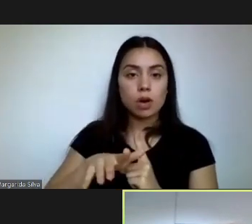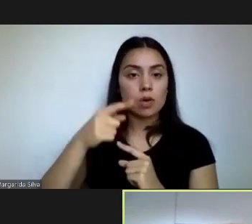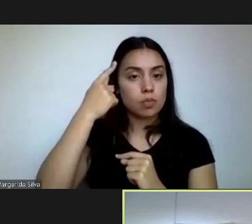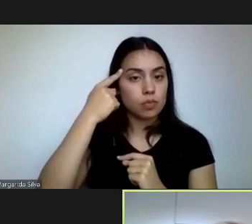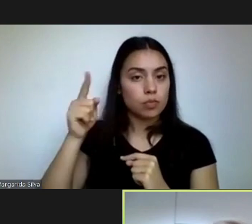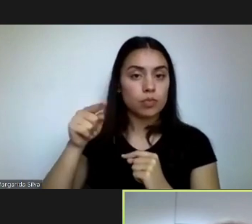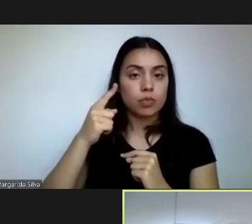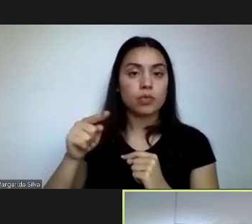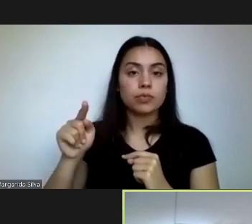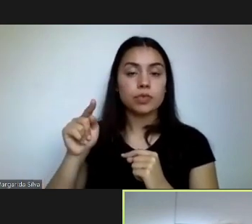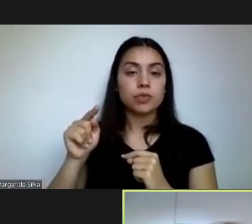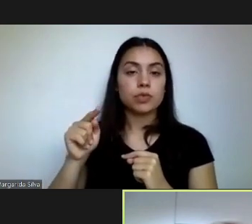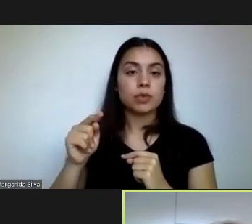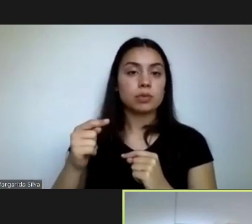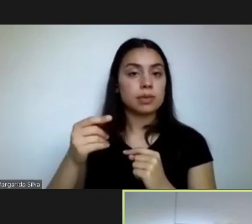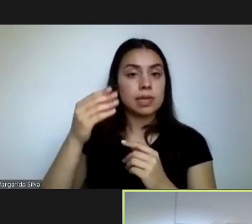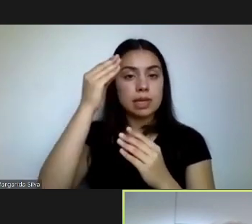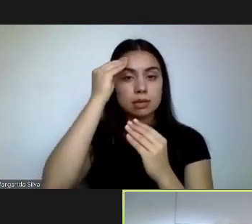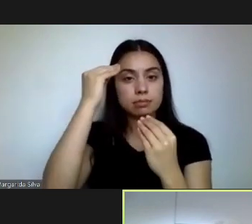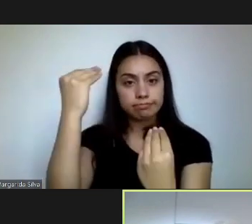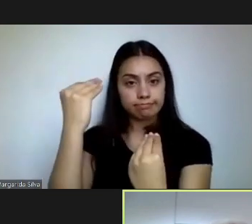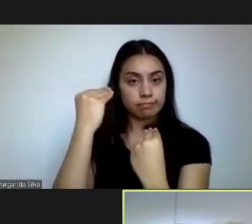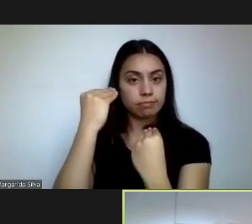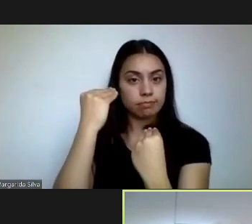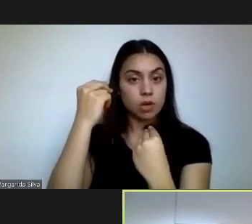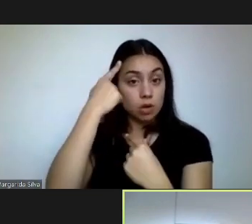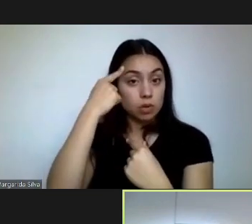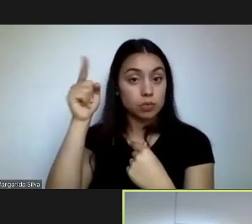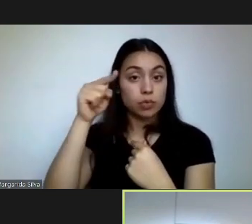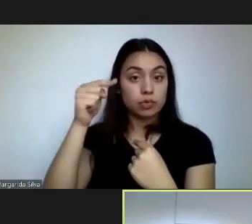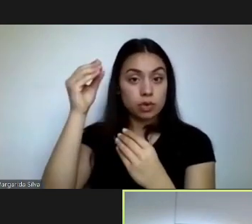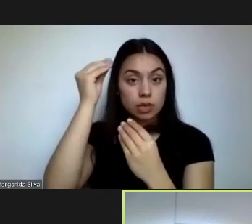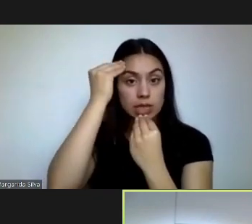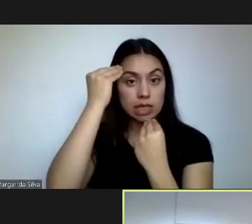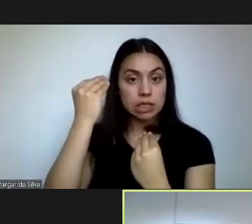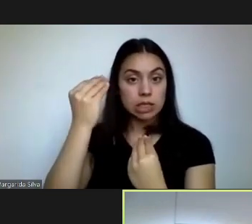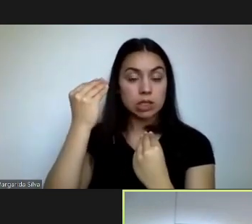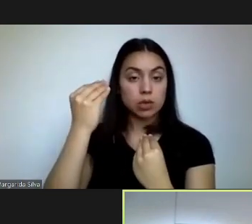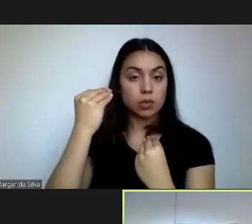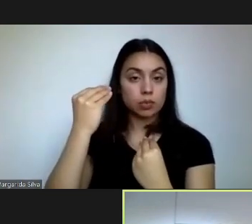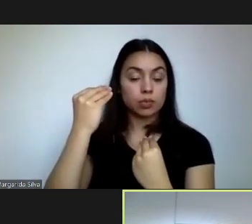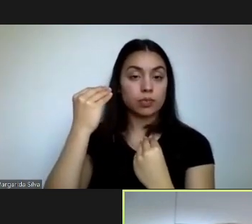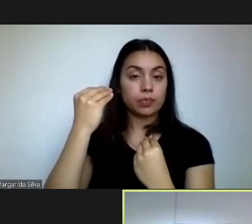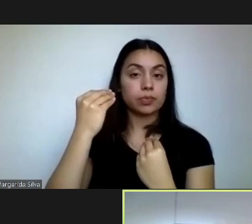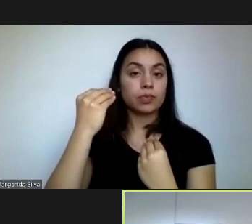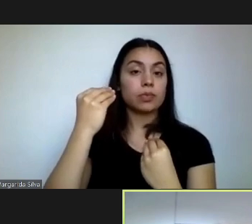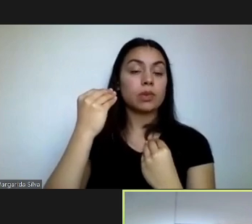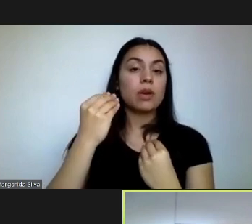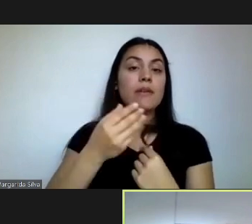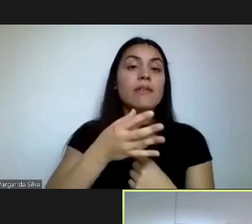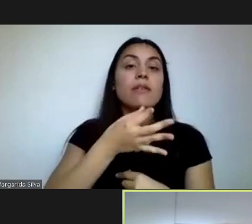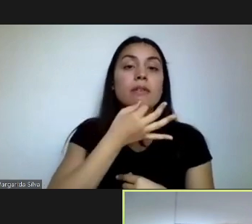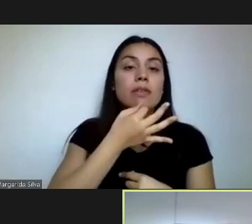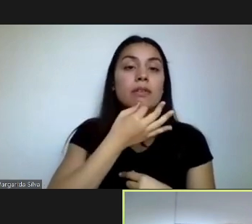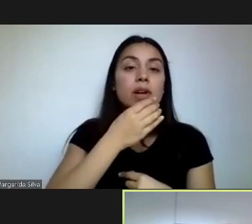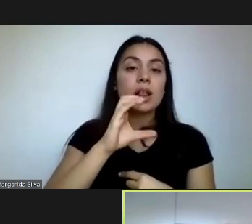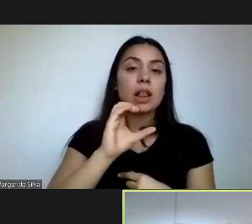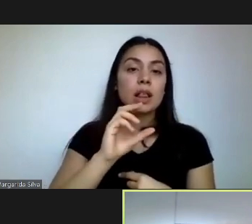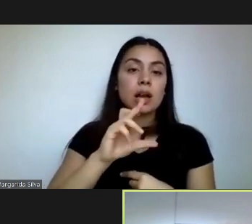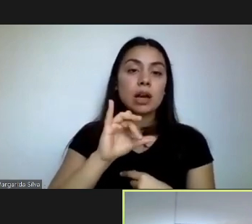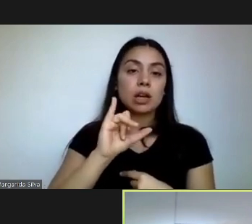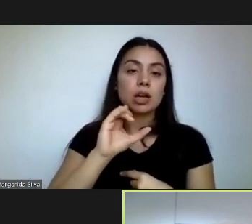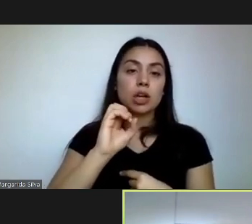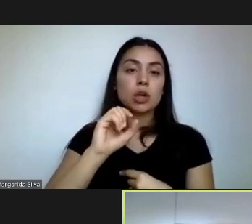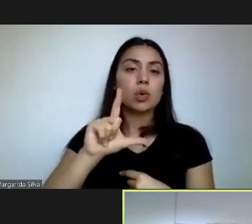nos ensinou às professoras daquela escola e aos professores como é que era falar crioulo. E foi das